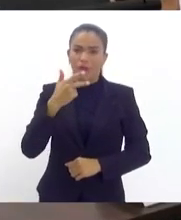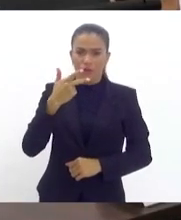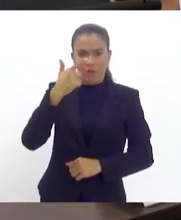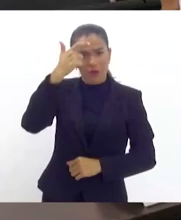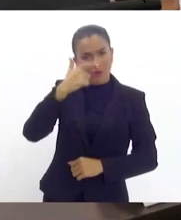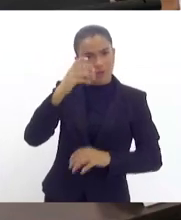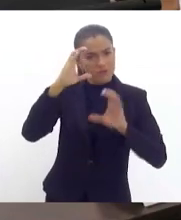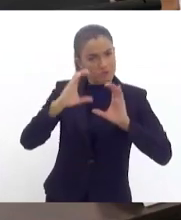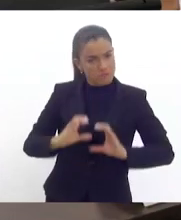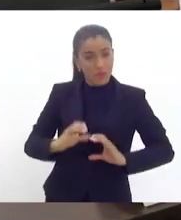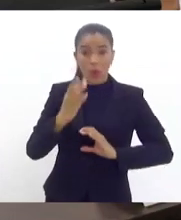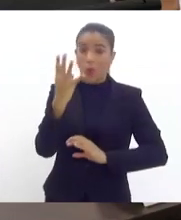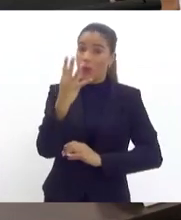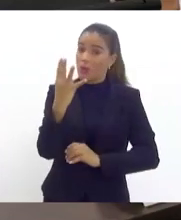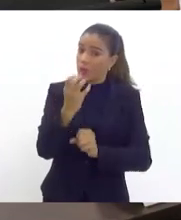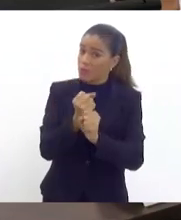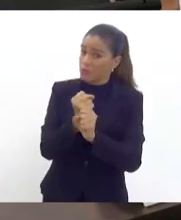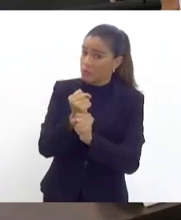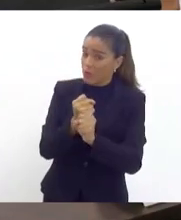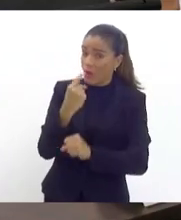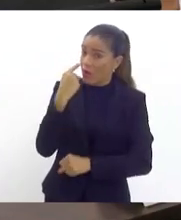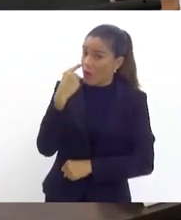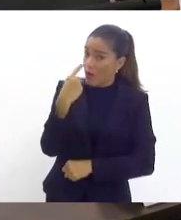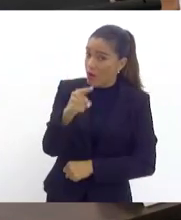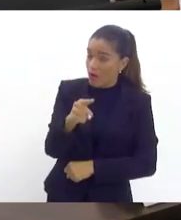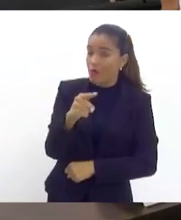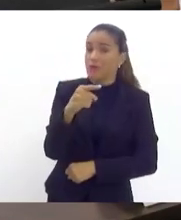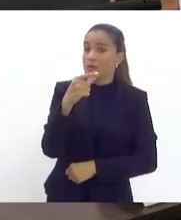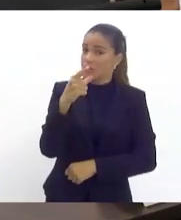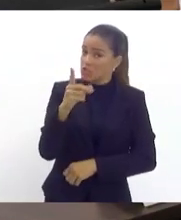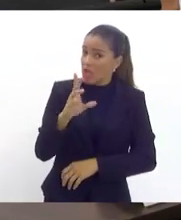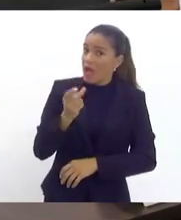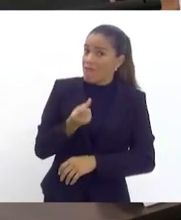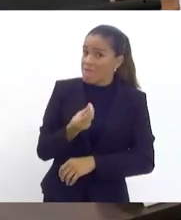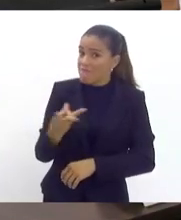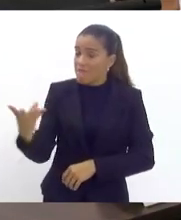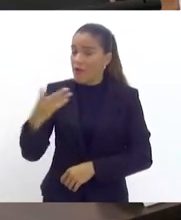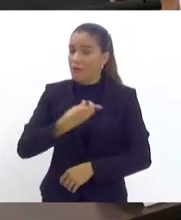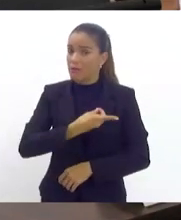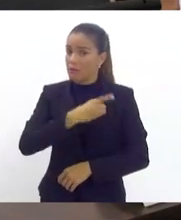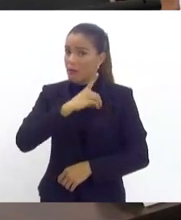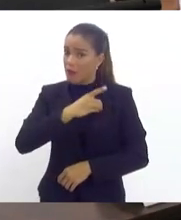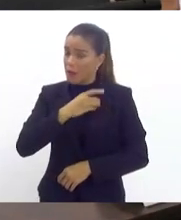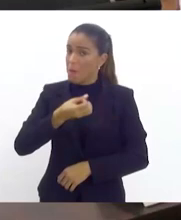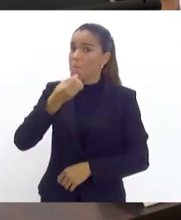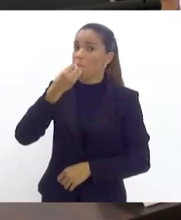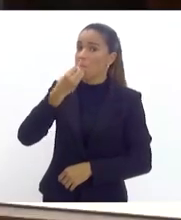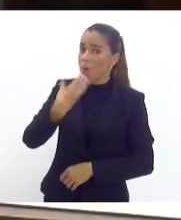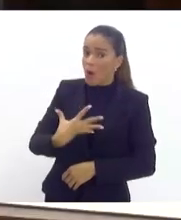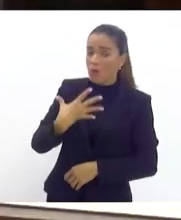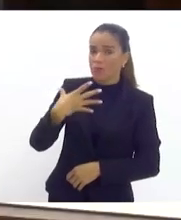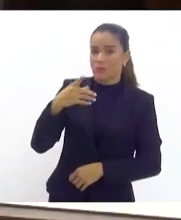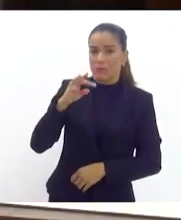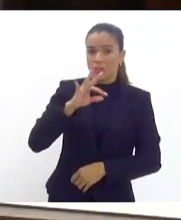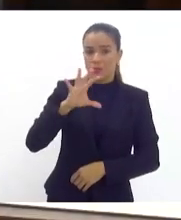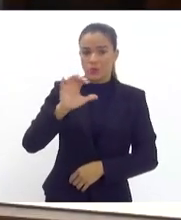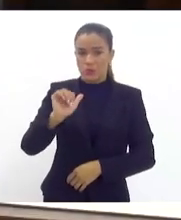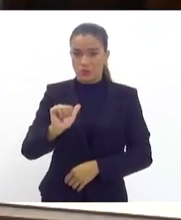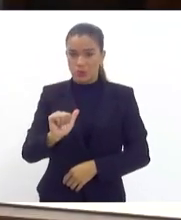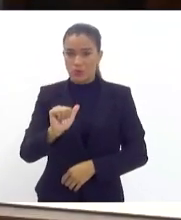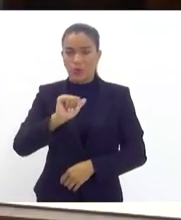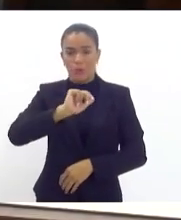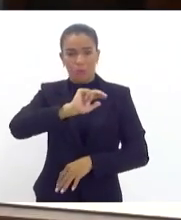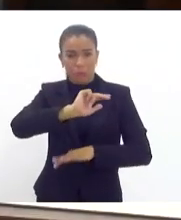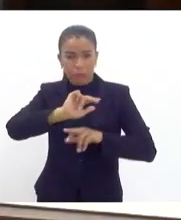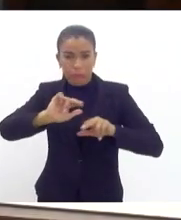cidadão na Tijuca 44 anos e olha que tivemos muitos Delegados de ponta na Tijuca Dr Hélio vídeo